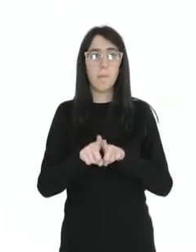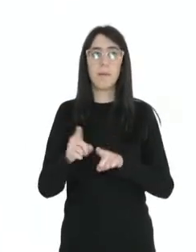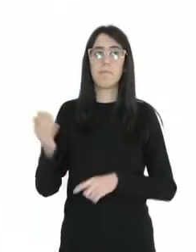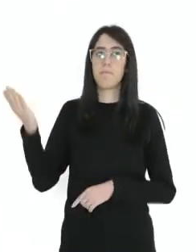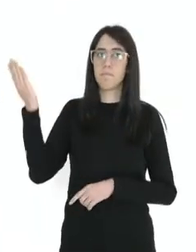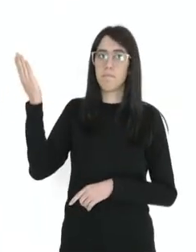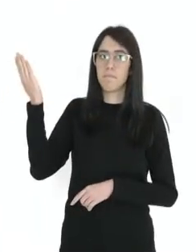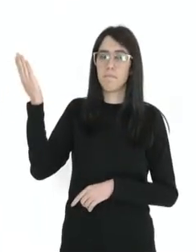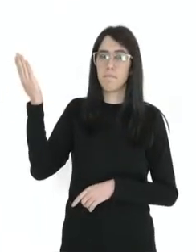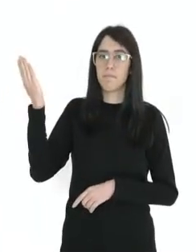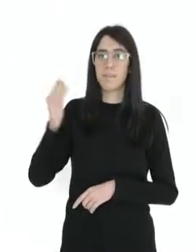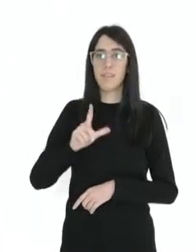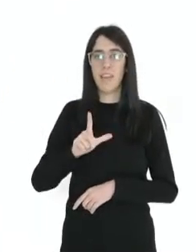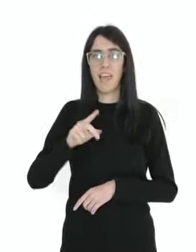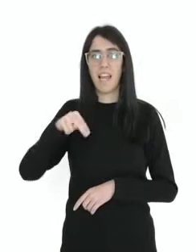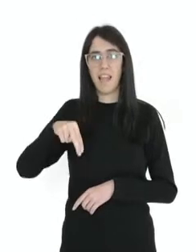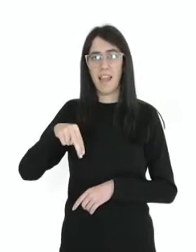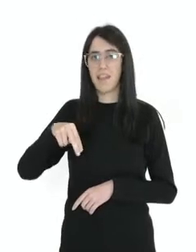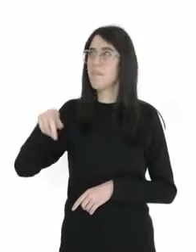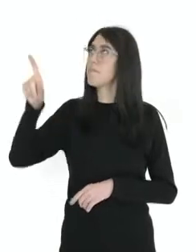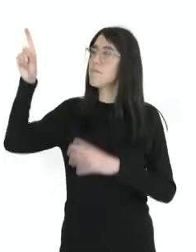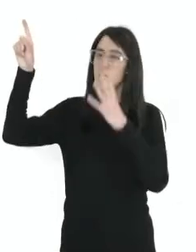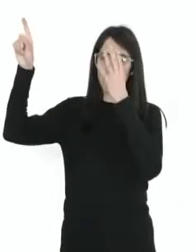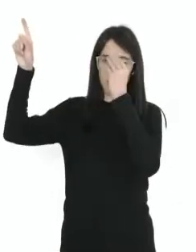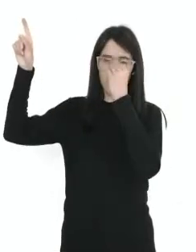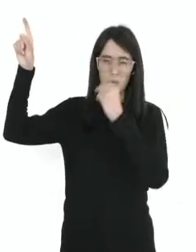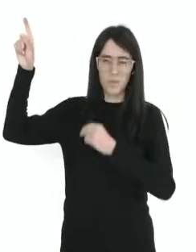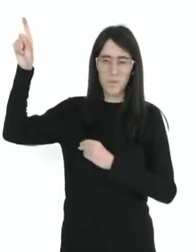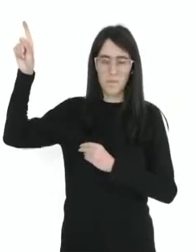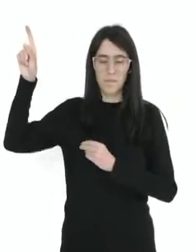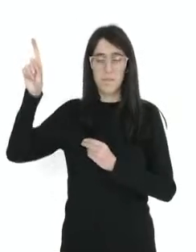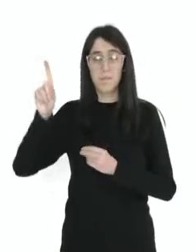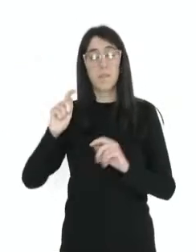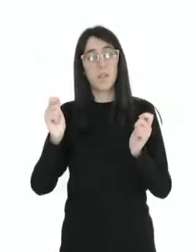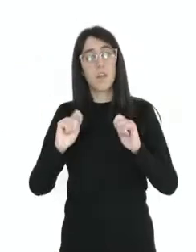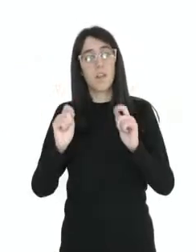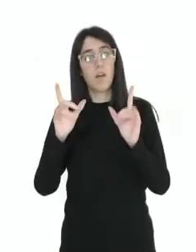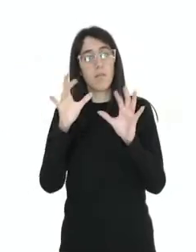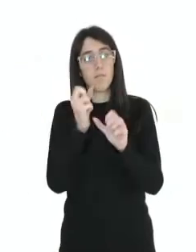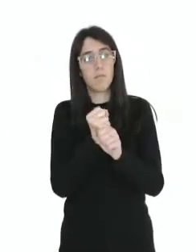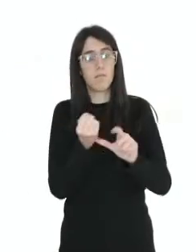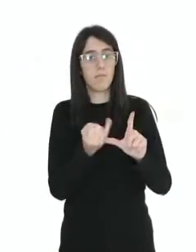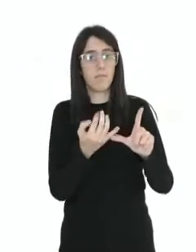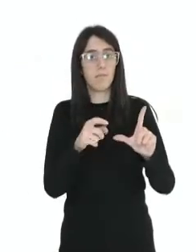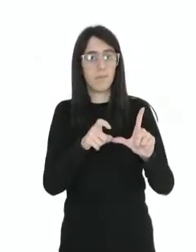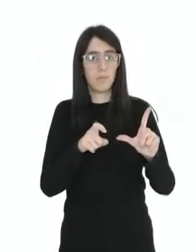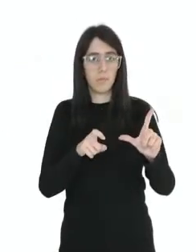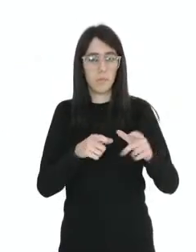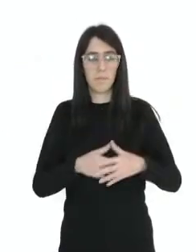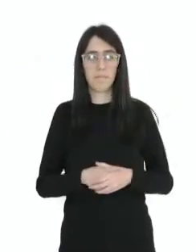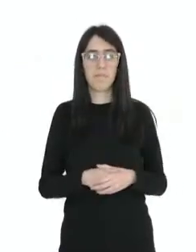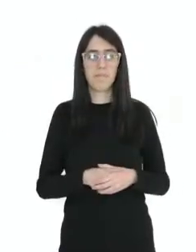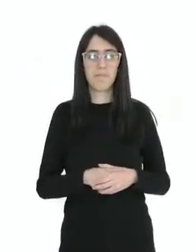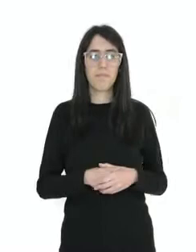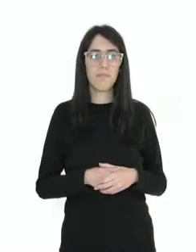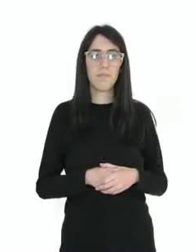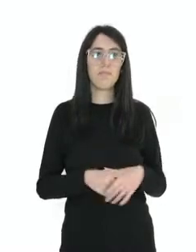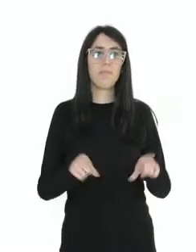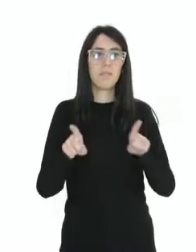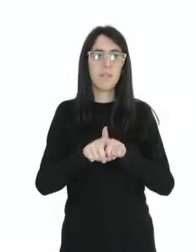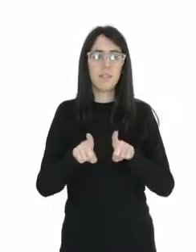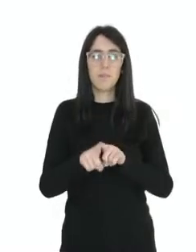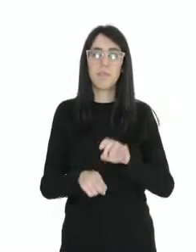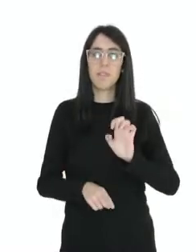aparece também ali na imagem. Ela permite calcular o logaritmo natural de um número n. A tecla e elevado